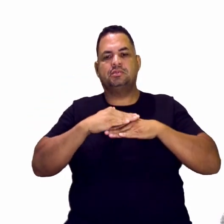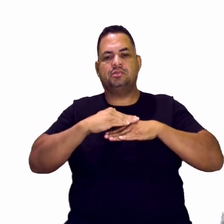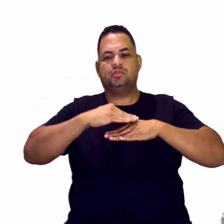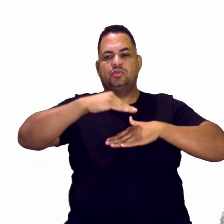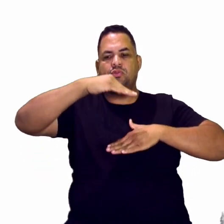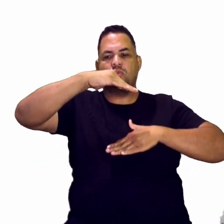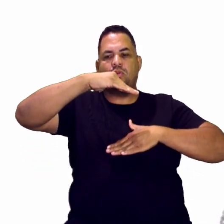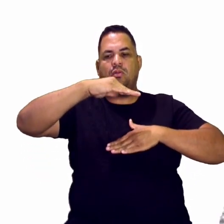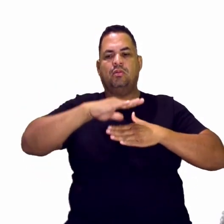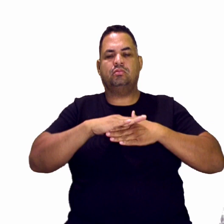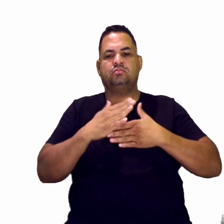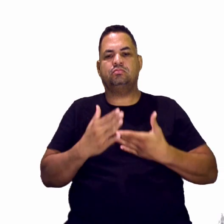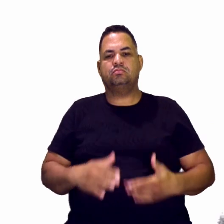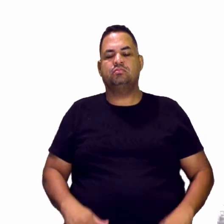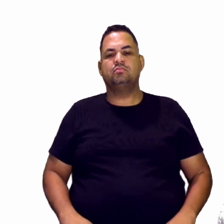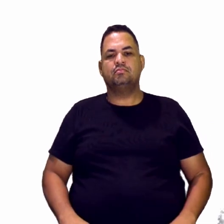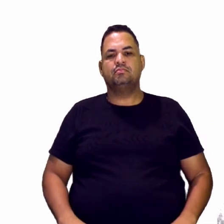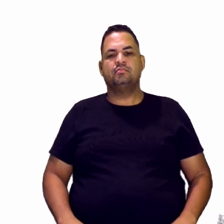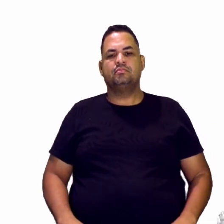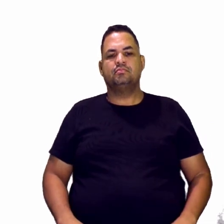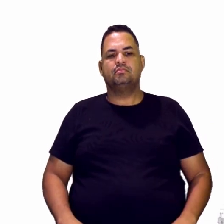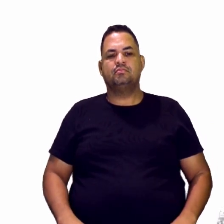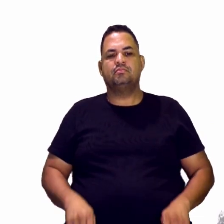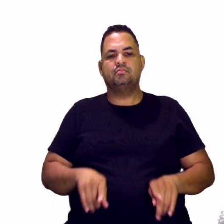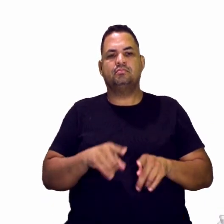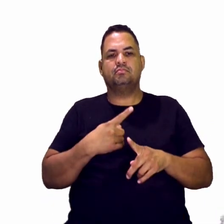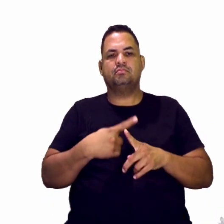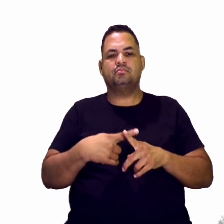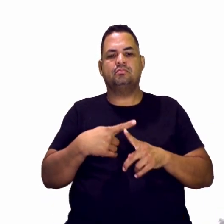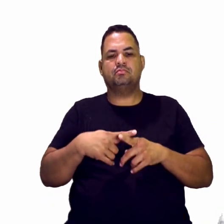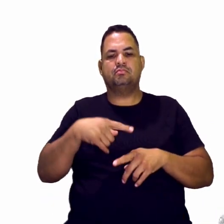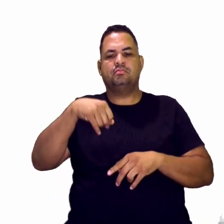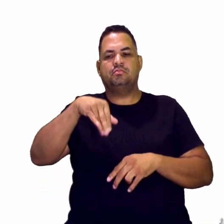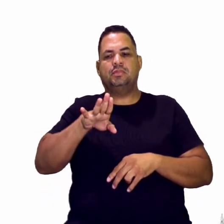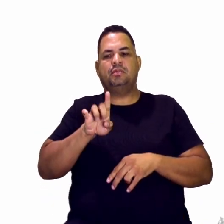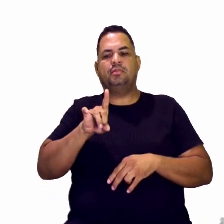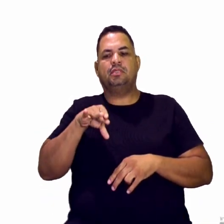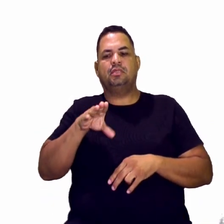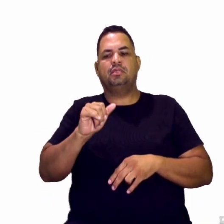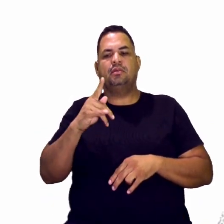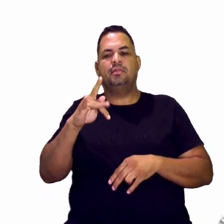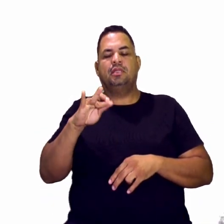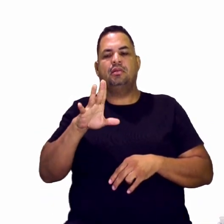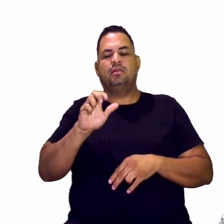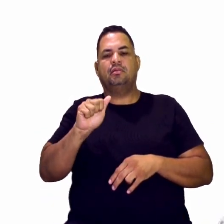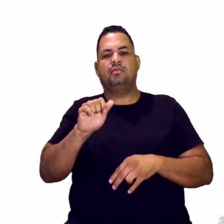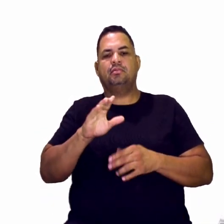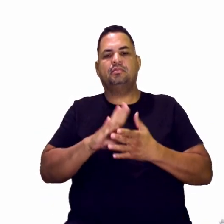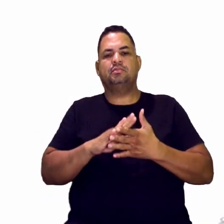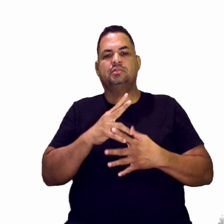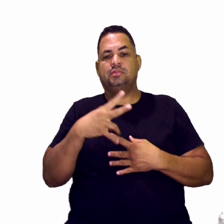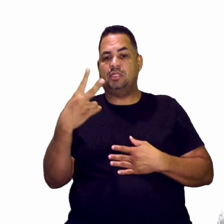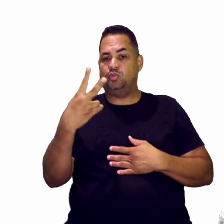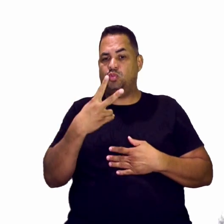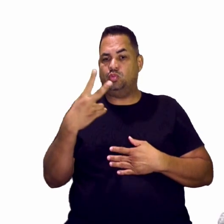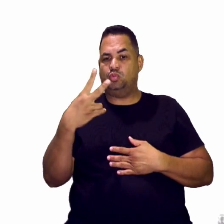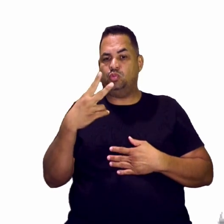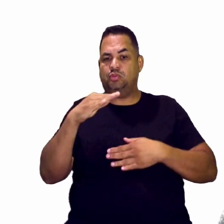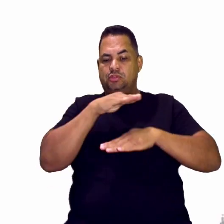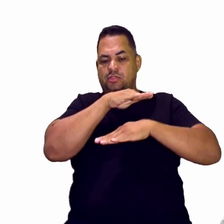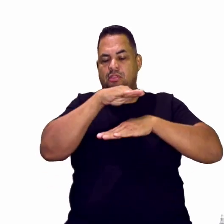É porque a membrana plasmática, né, ela é uma bicamada,